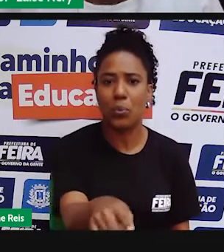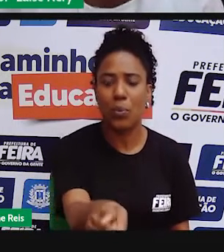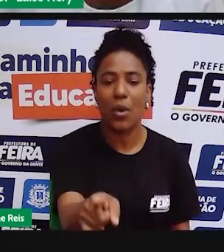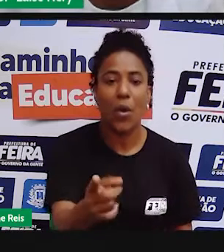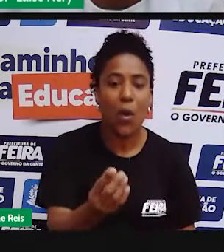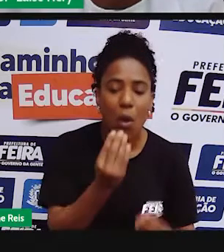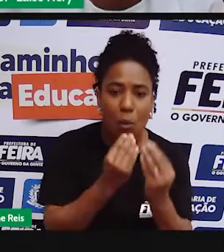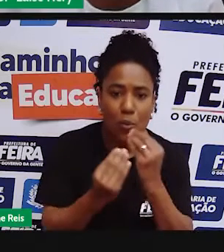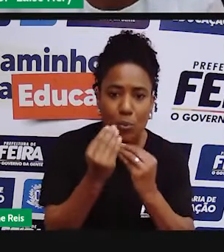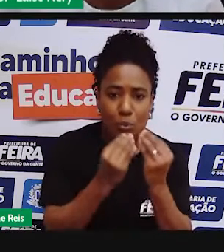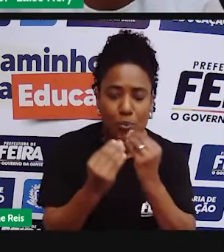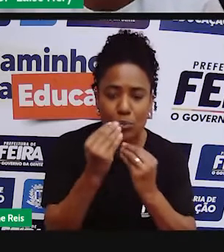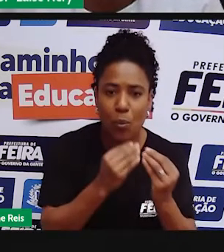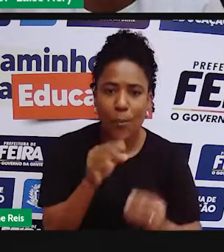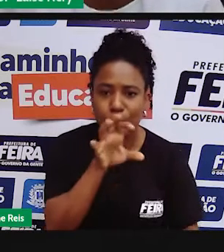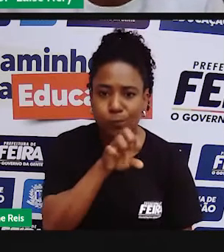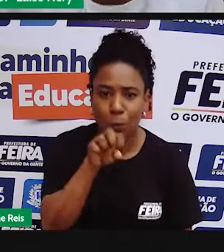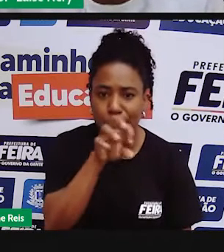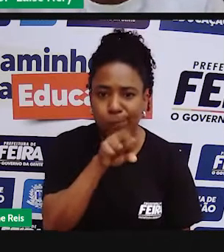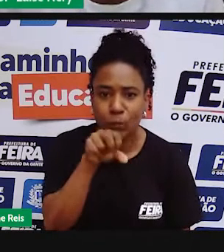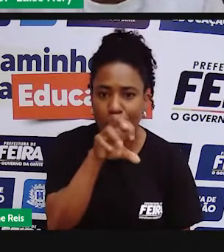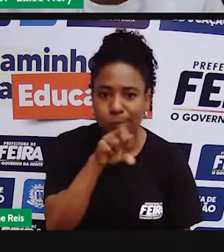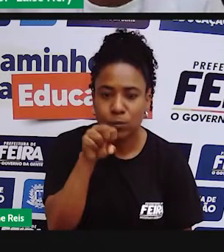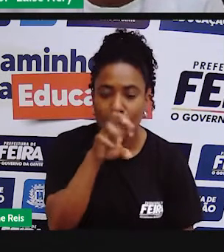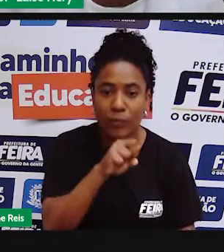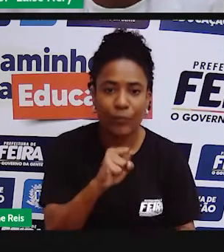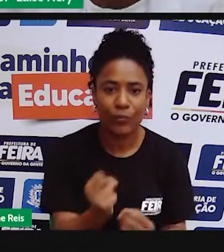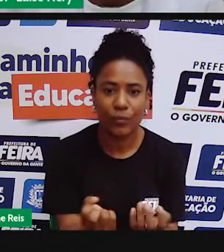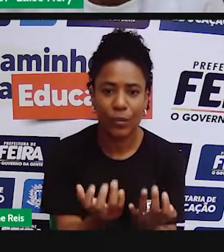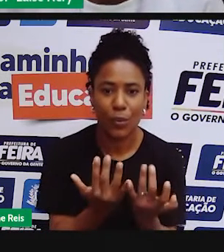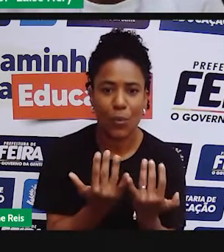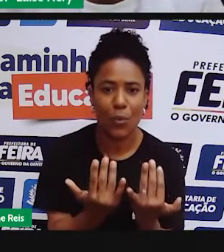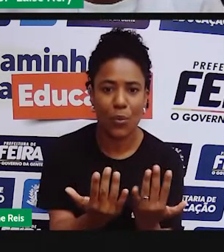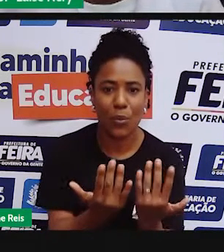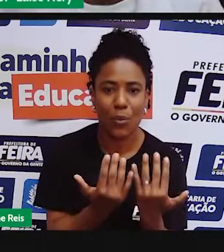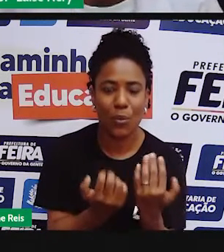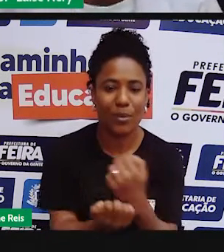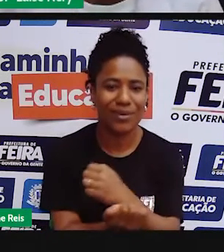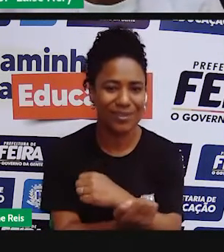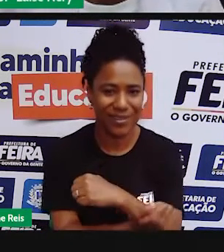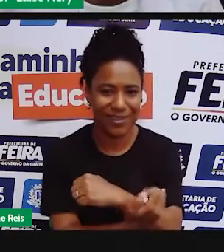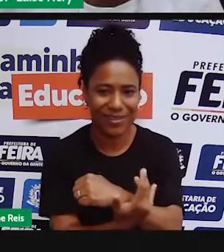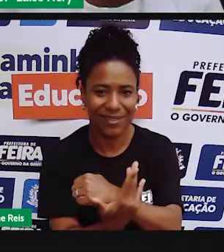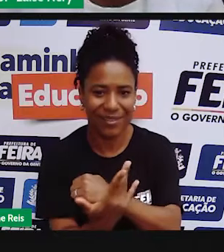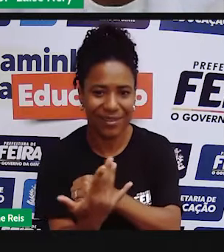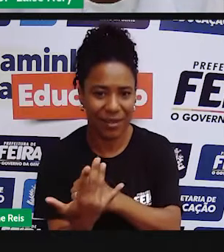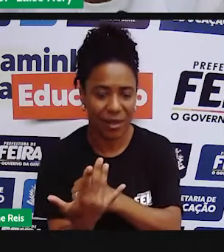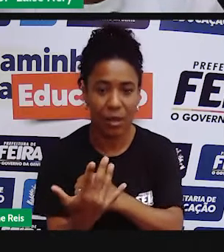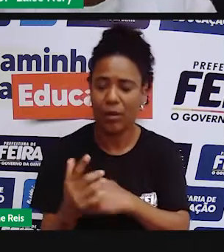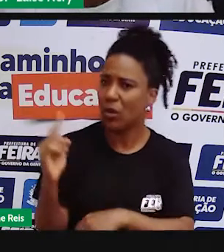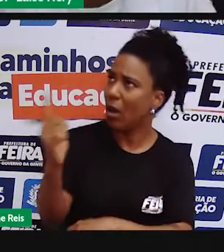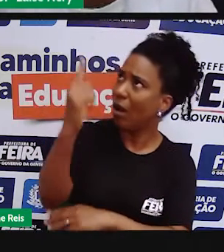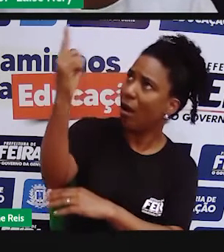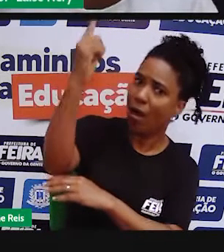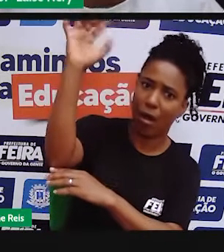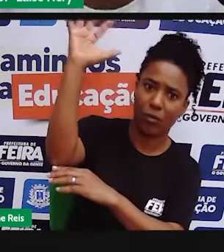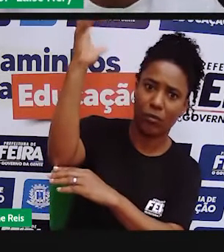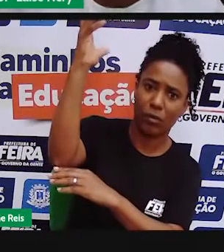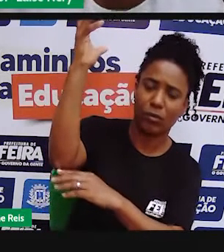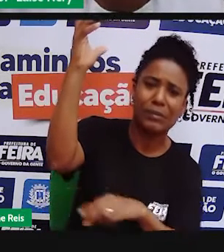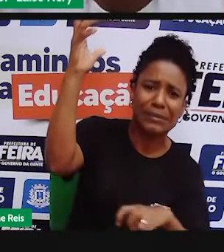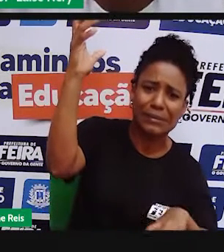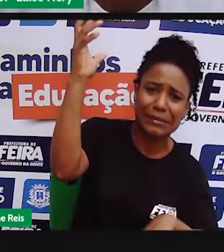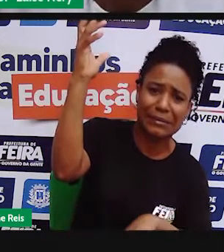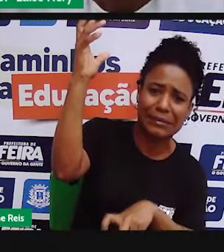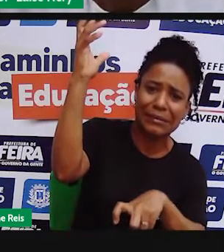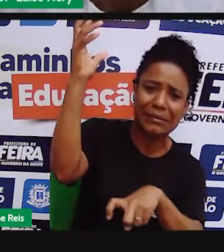um animal herbívoro que come plantas e rasteja, ele não vai viver em um local que só tem plantas altas. Ele vai morrer de